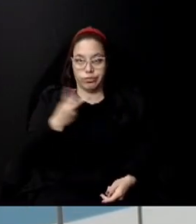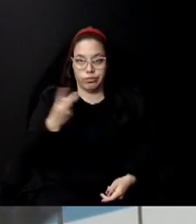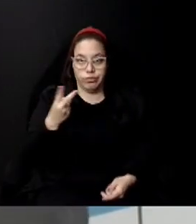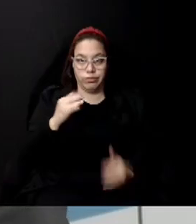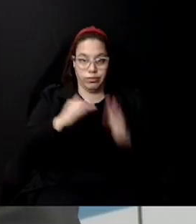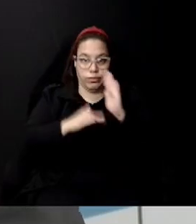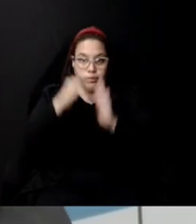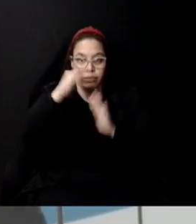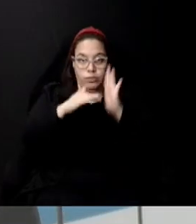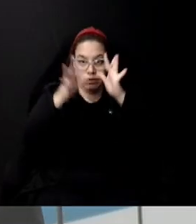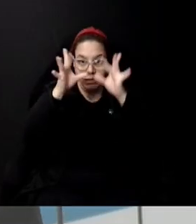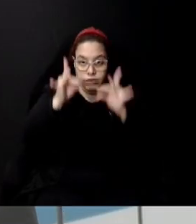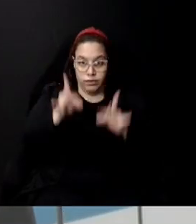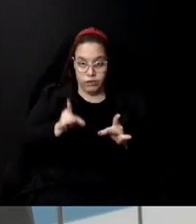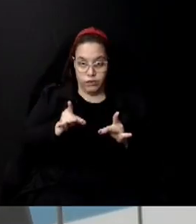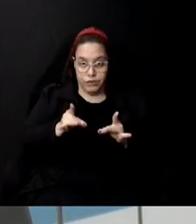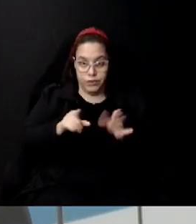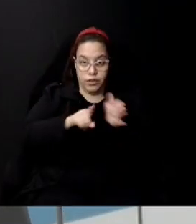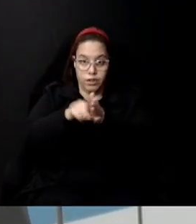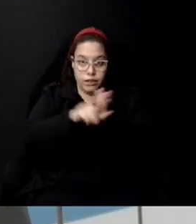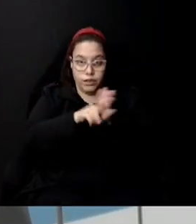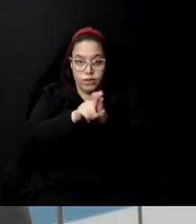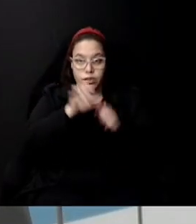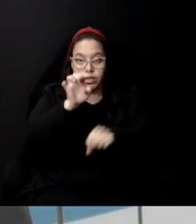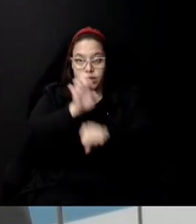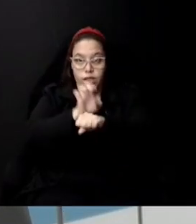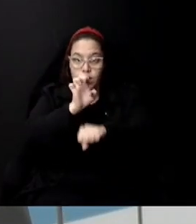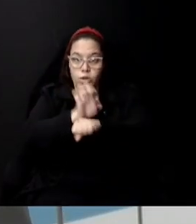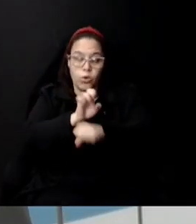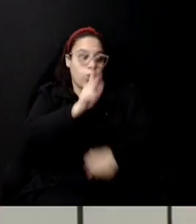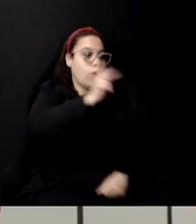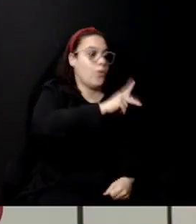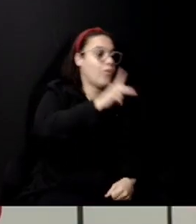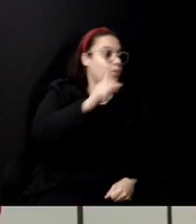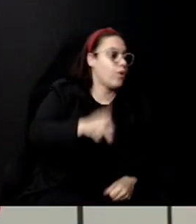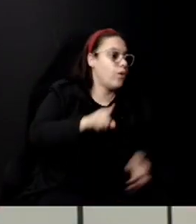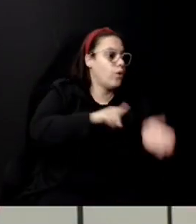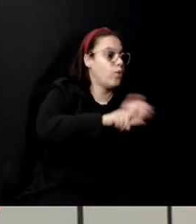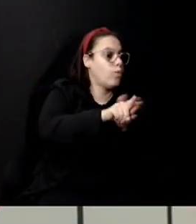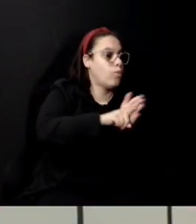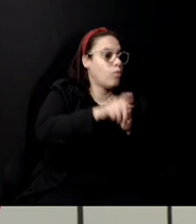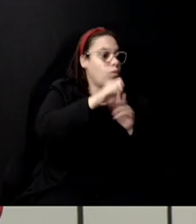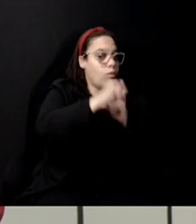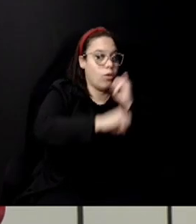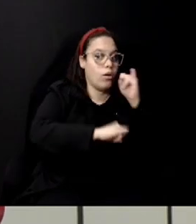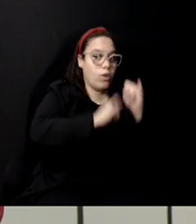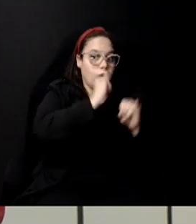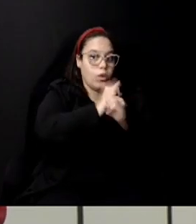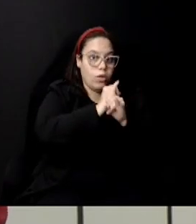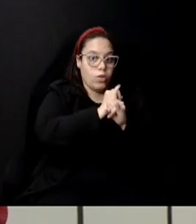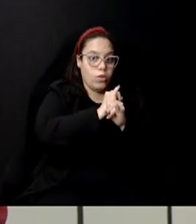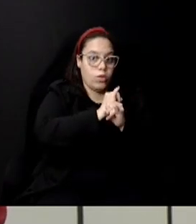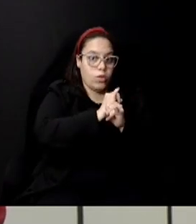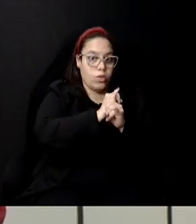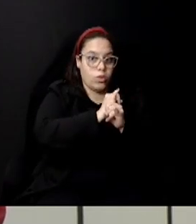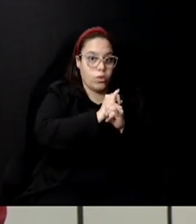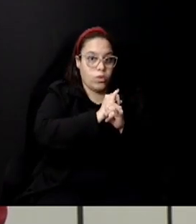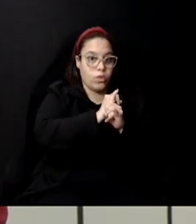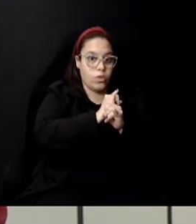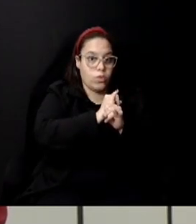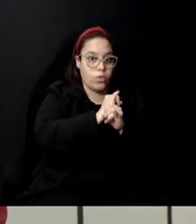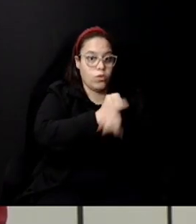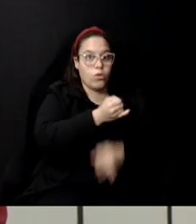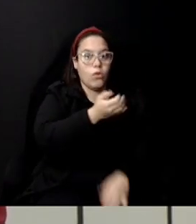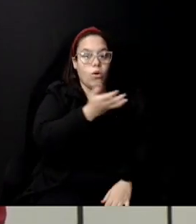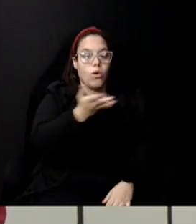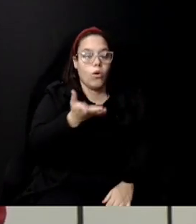específicos que vão investigar estados. Professor, eu vi uma pergunta na internet que é o seguinte: quando a gente pensa